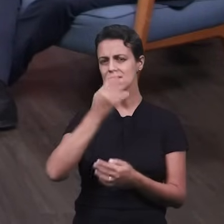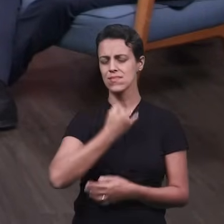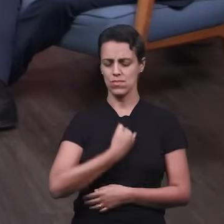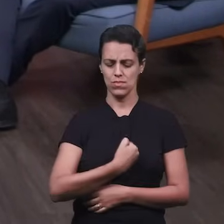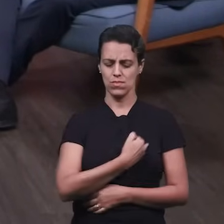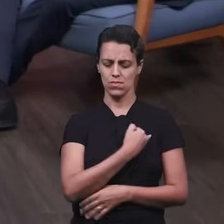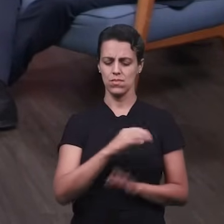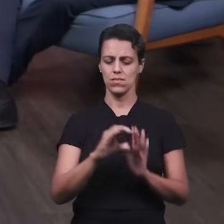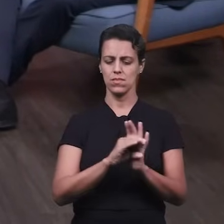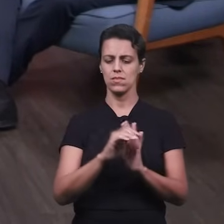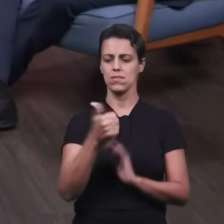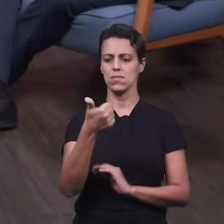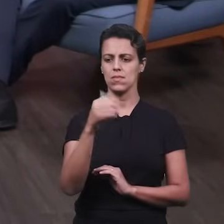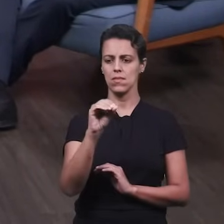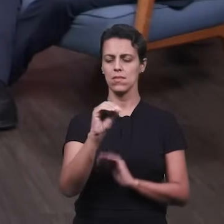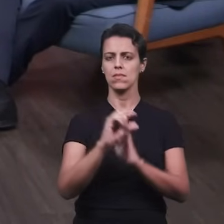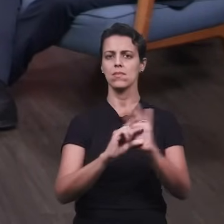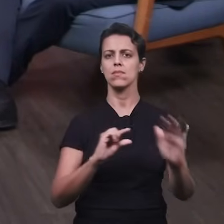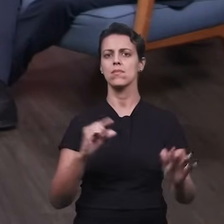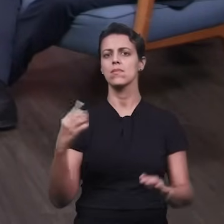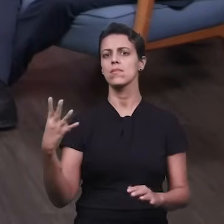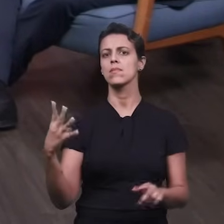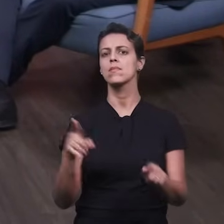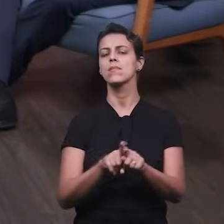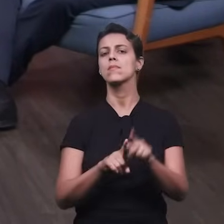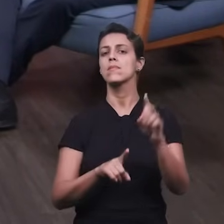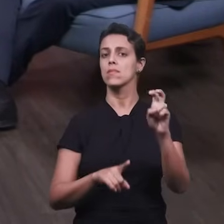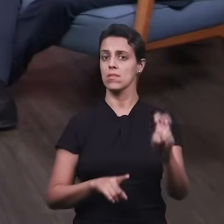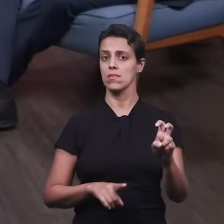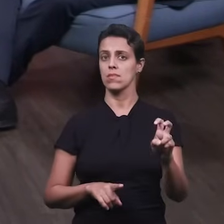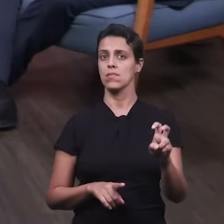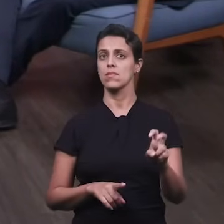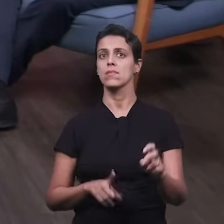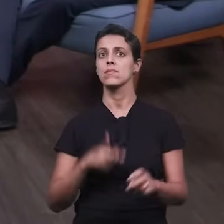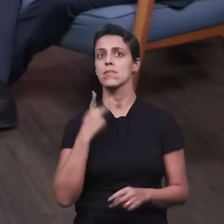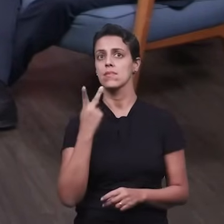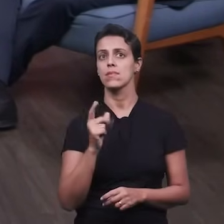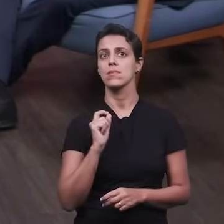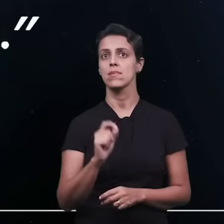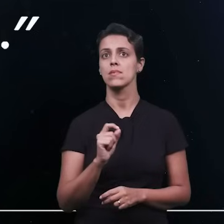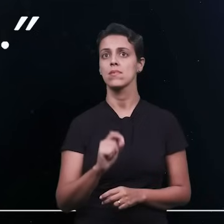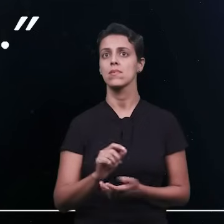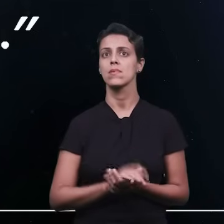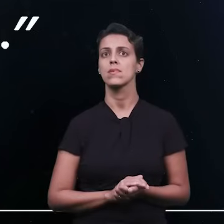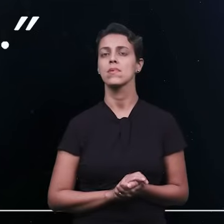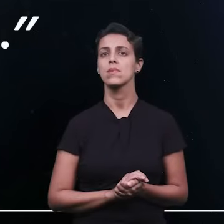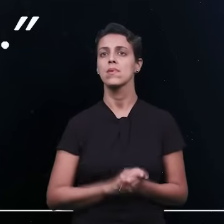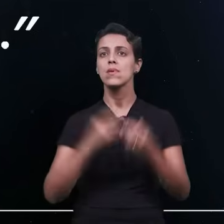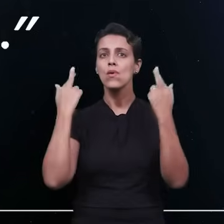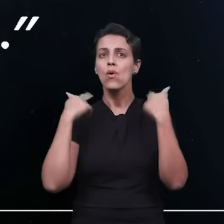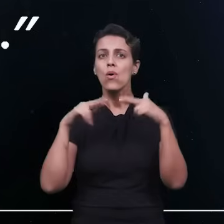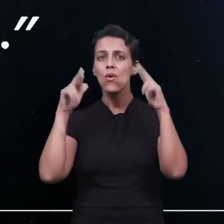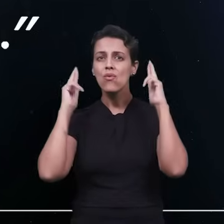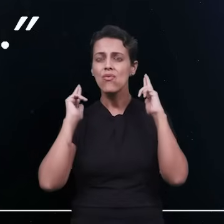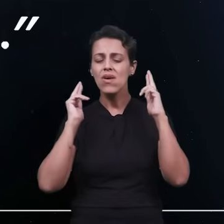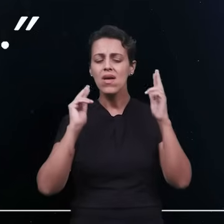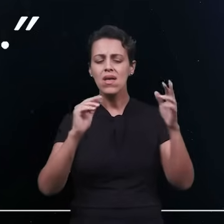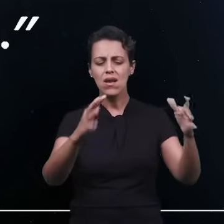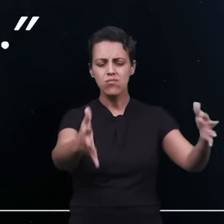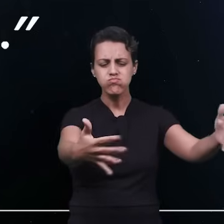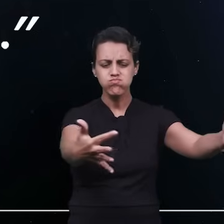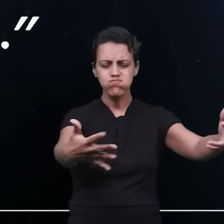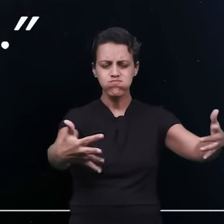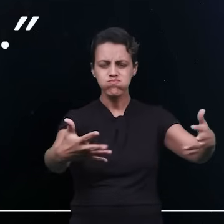vocês comentarem. Está em João, capítulo 10, versos 4 e 5, e diz assim, e quando tira para fora as